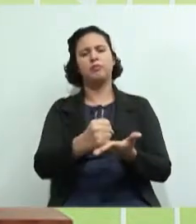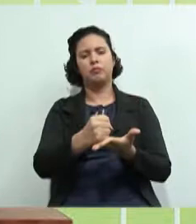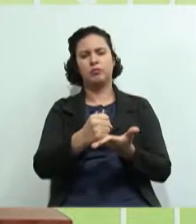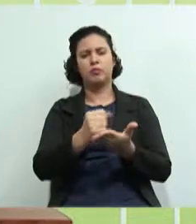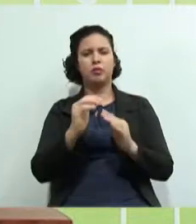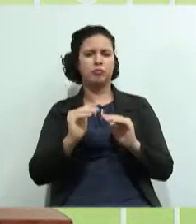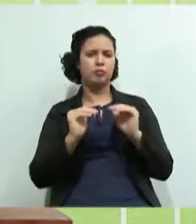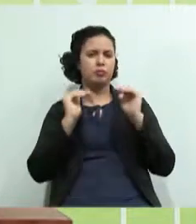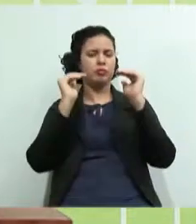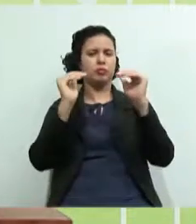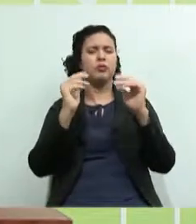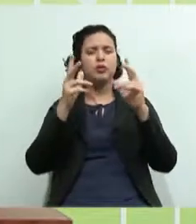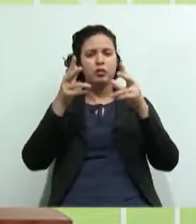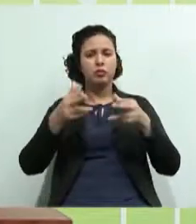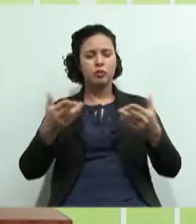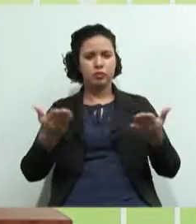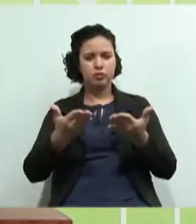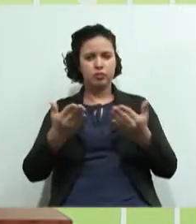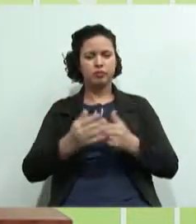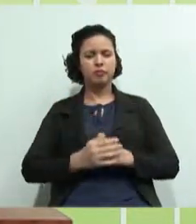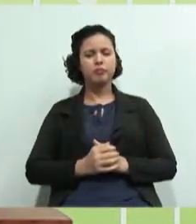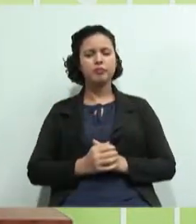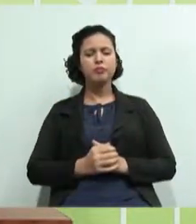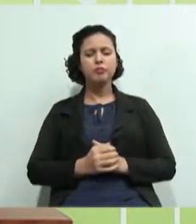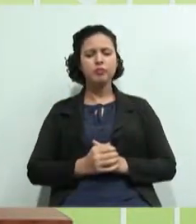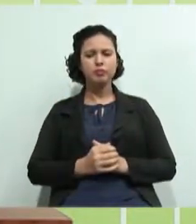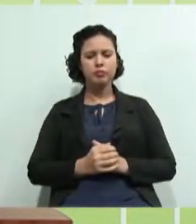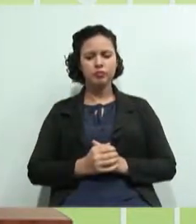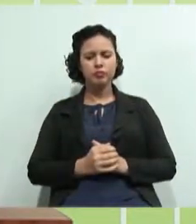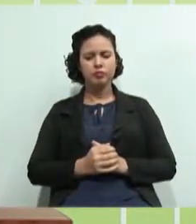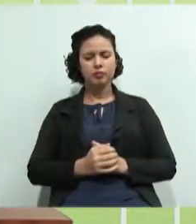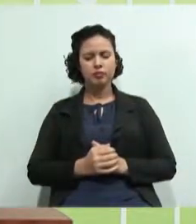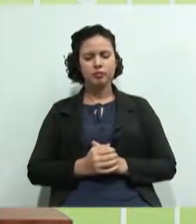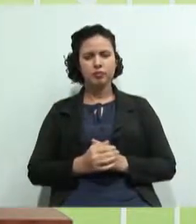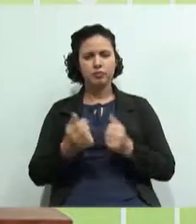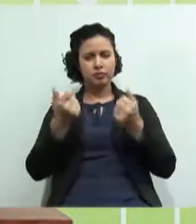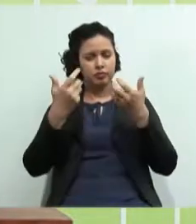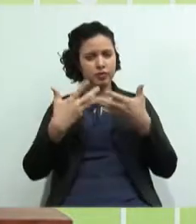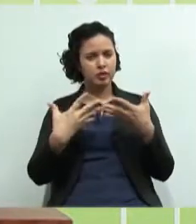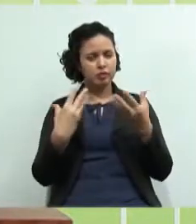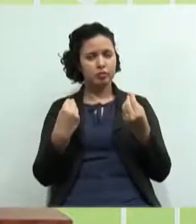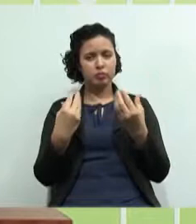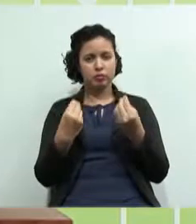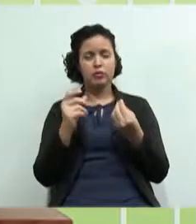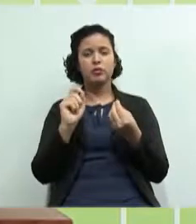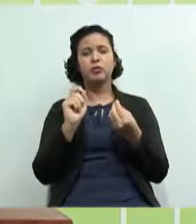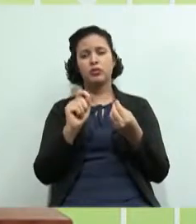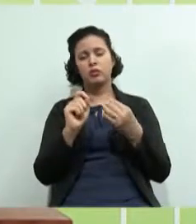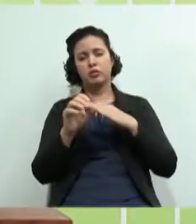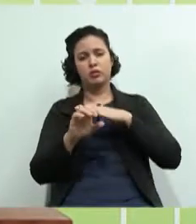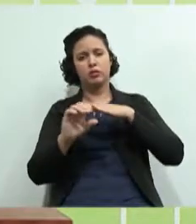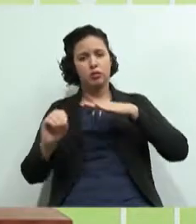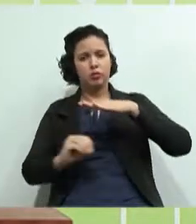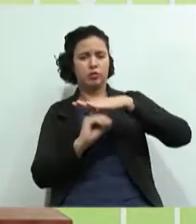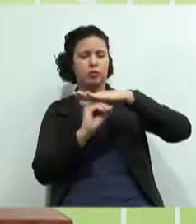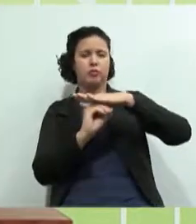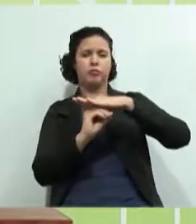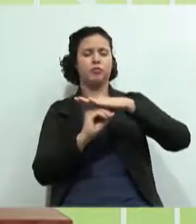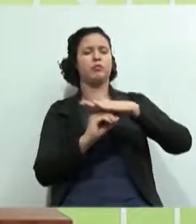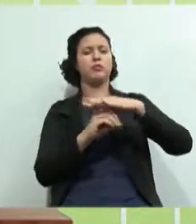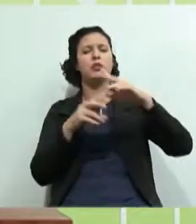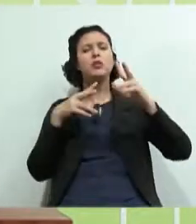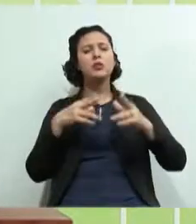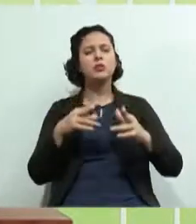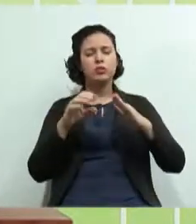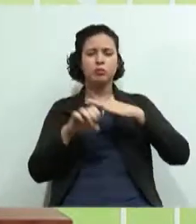maior, igual as que nós conhecemos hoje em dia. E é claro, nós vamos falar muito de organizações ainda nas nossas 4, 5 aulas que